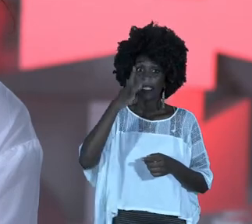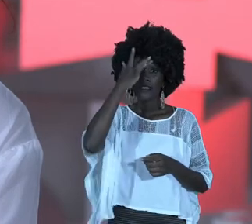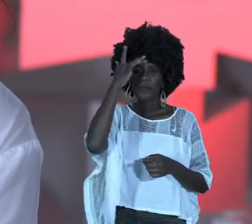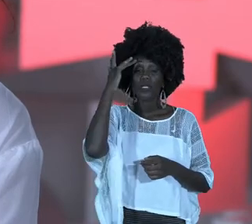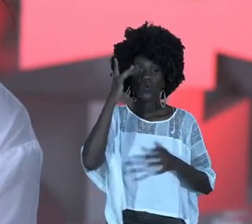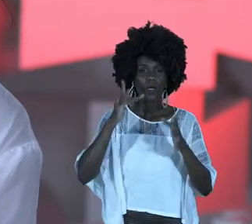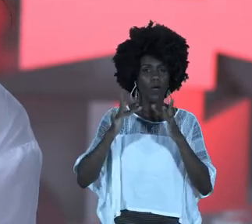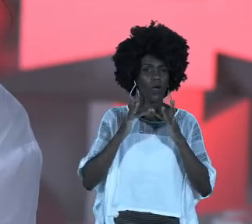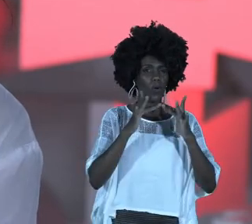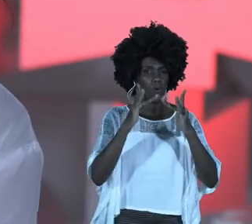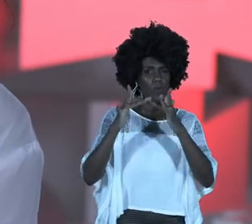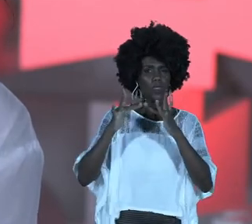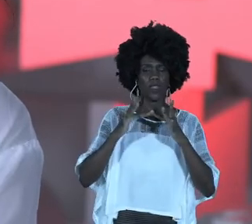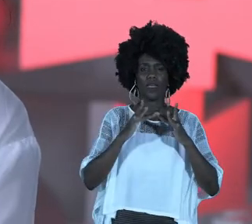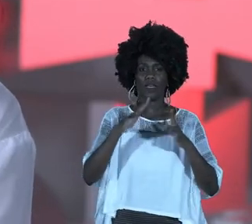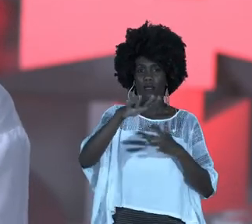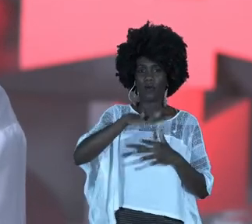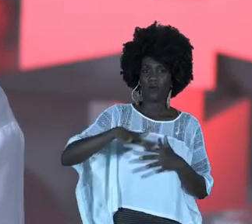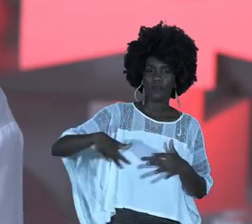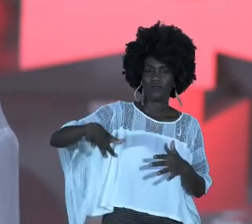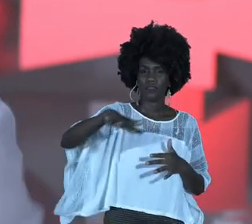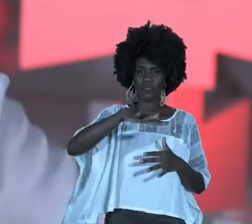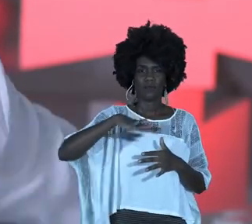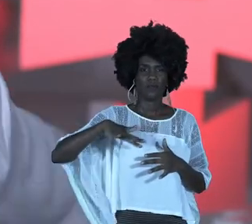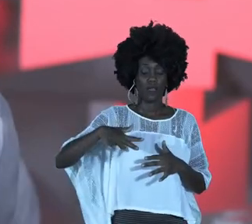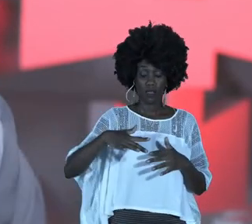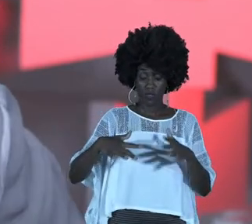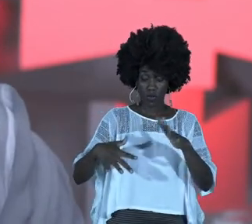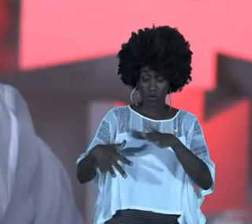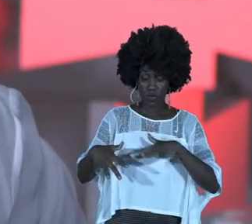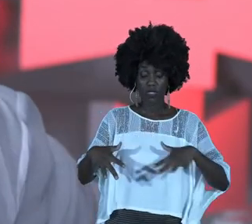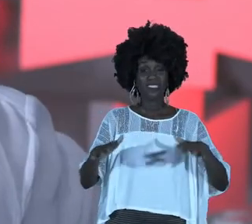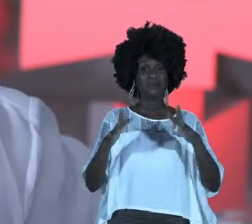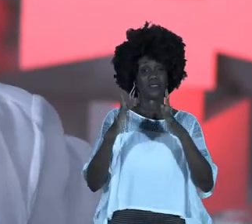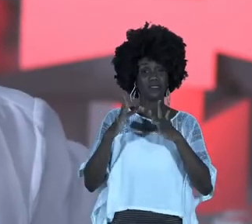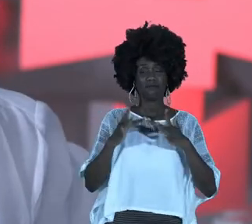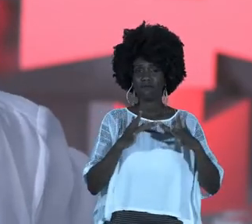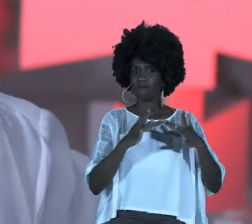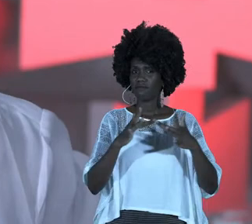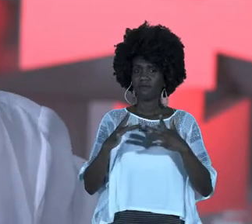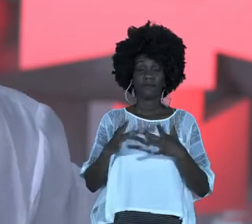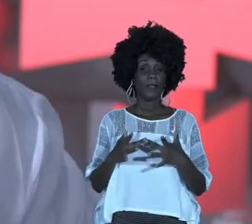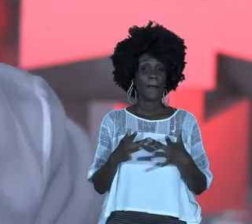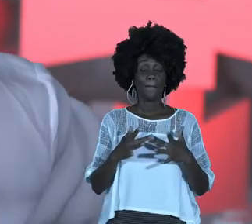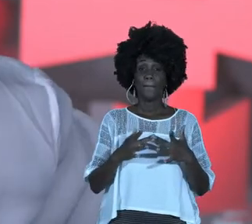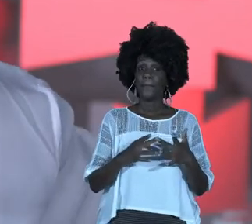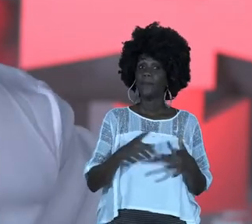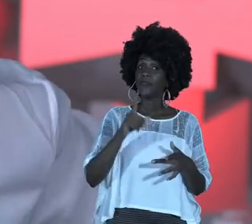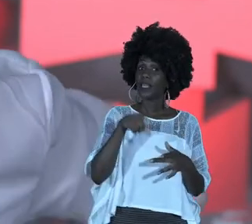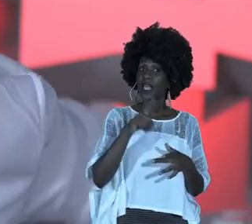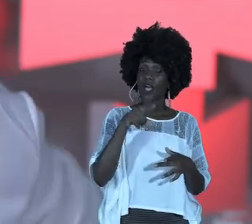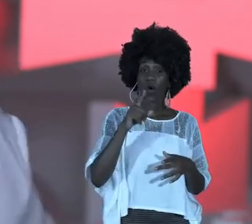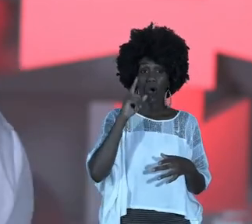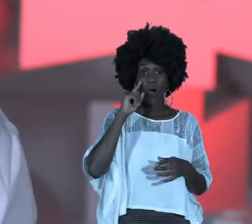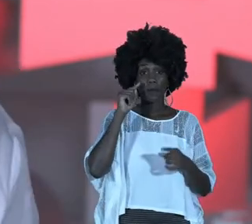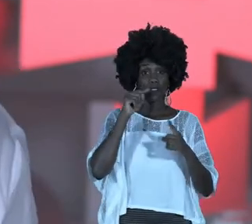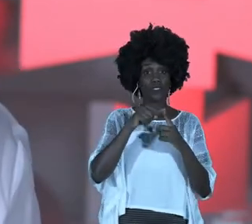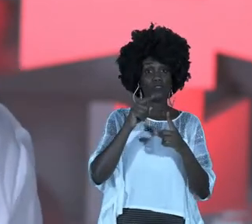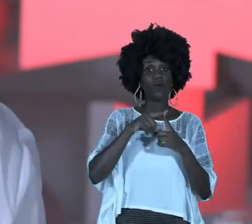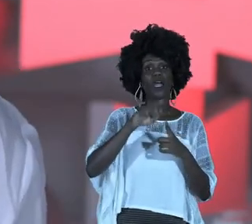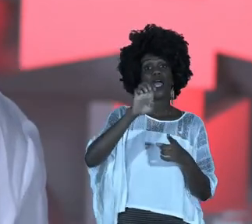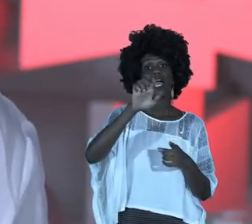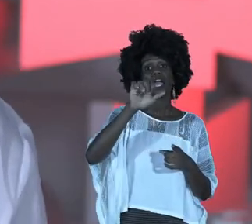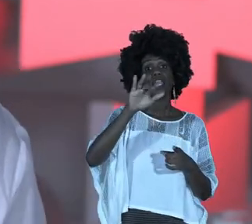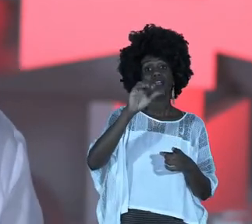vão se envolver com esse espaço. O espaço é muito, é um objetivo para